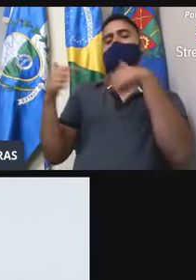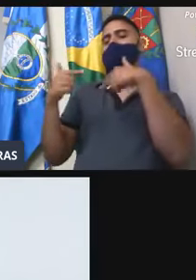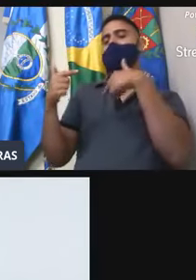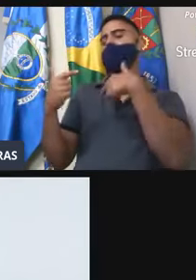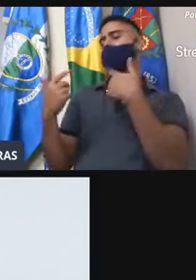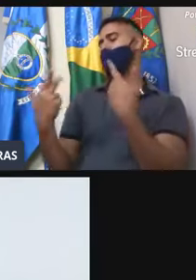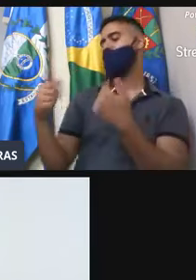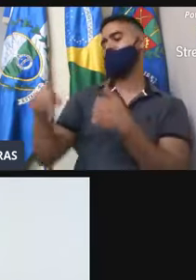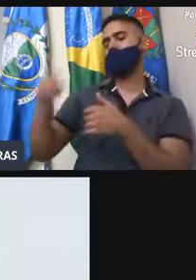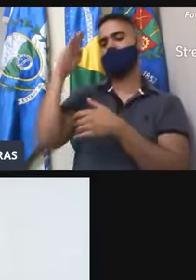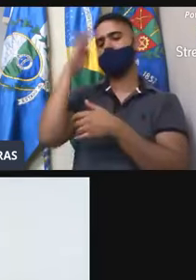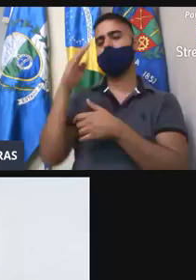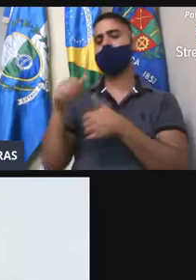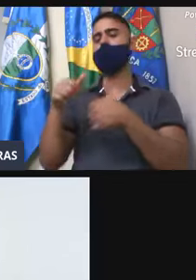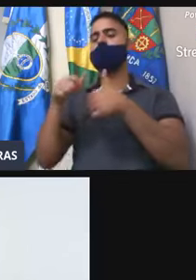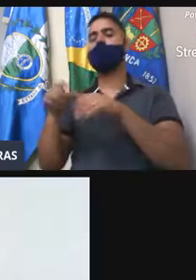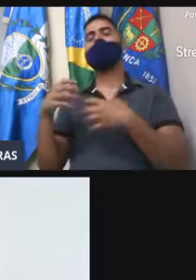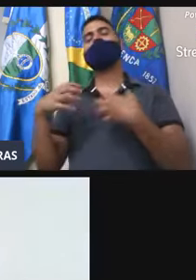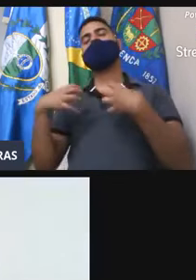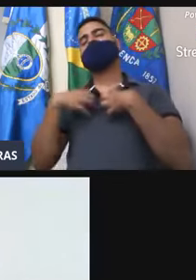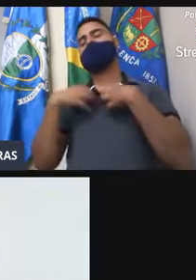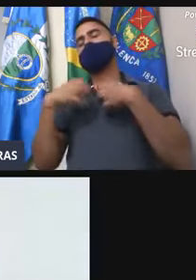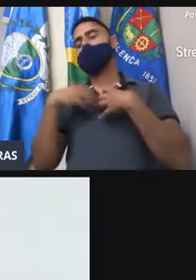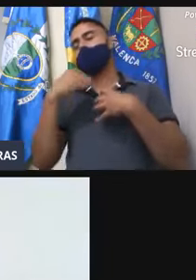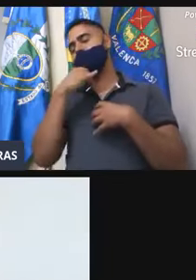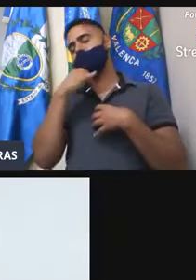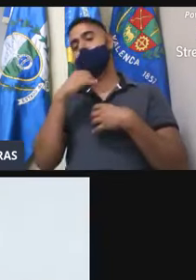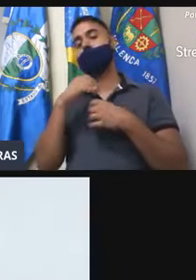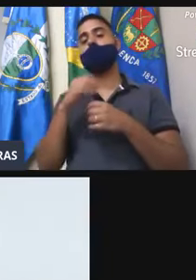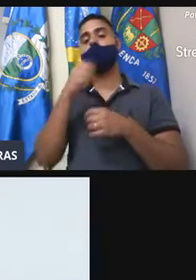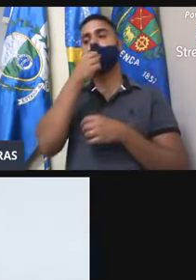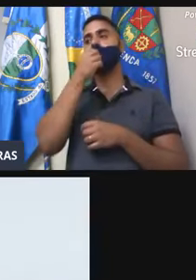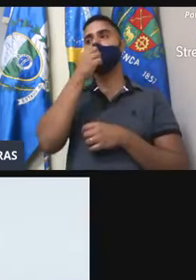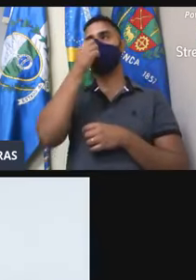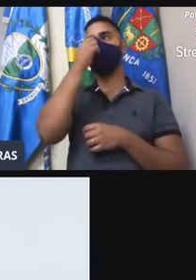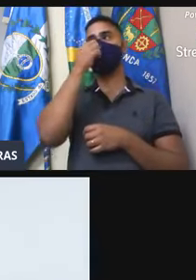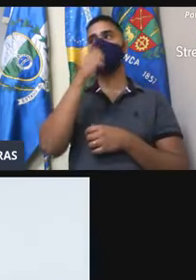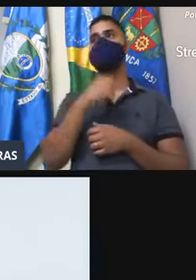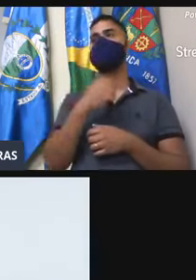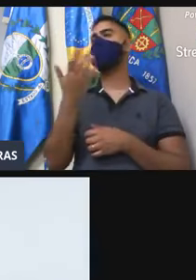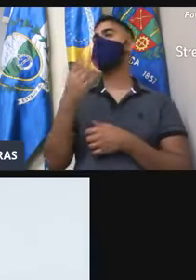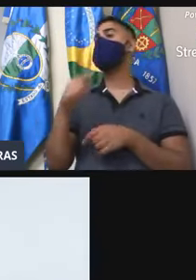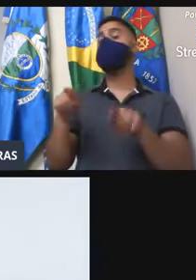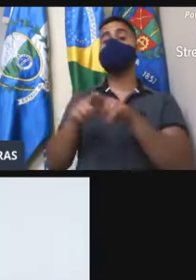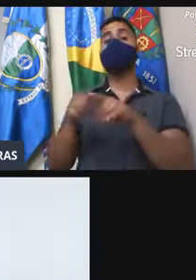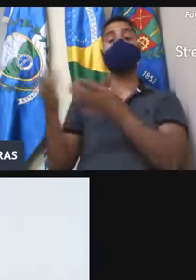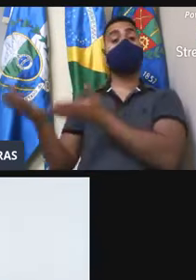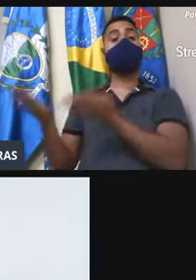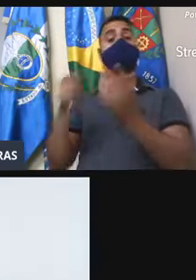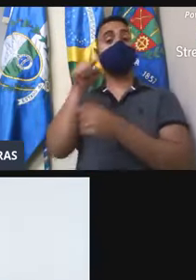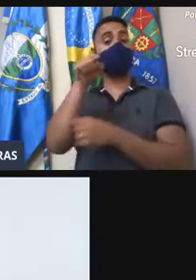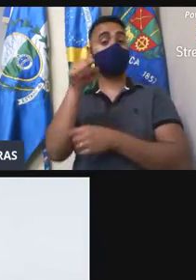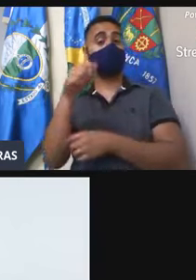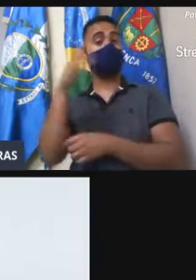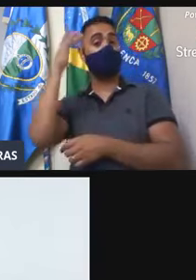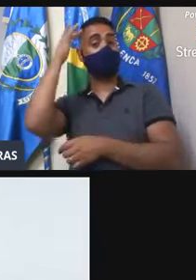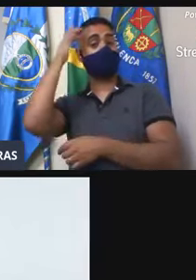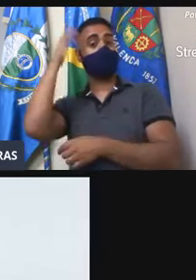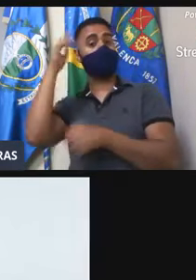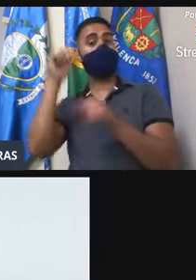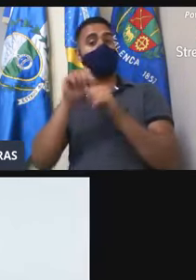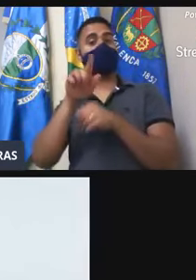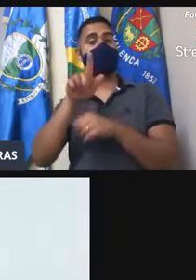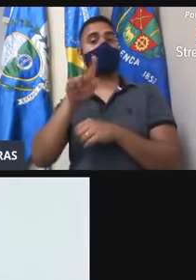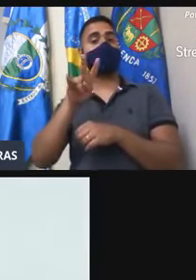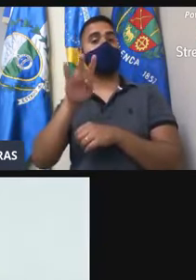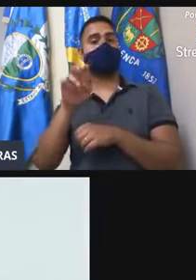Mas, enfim, fica essa minha frustração. E no final desse um minuto, eu quero convidar você, amanhã eu vou estar fazendo uma live para responder